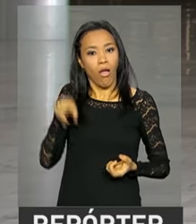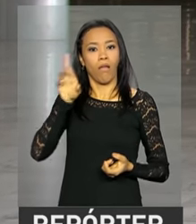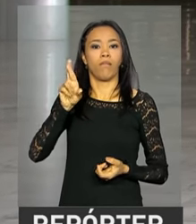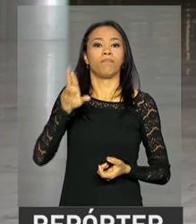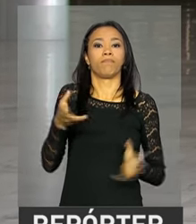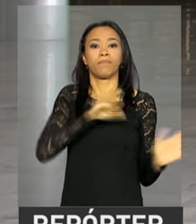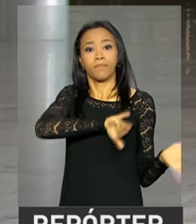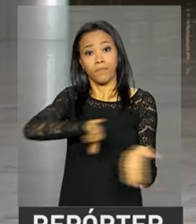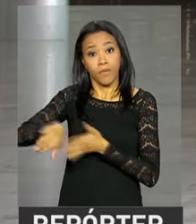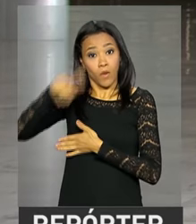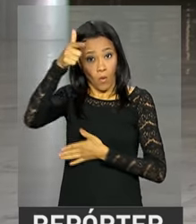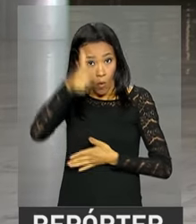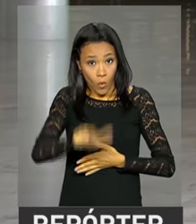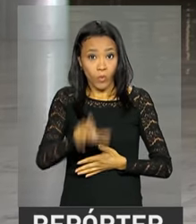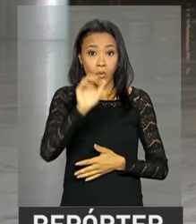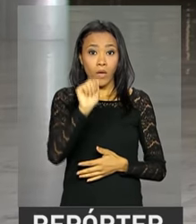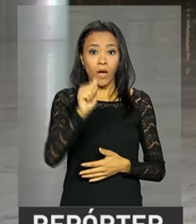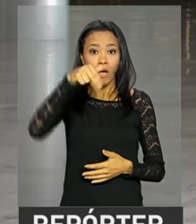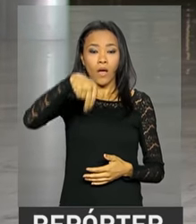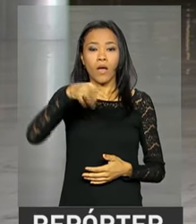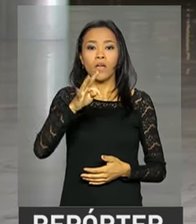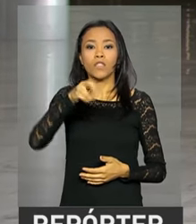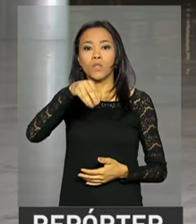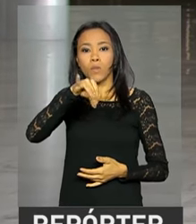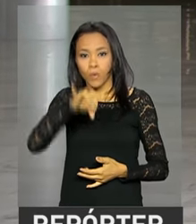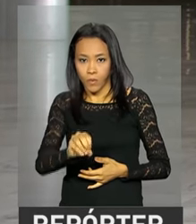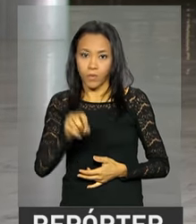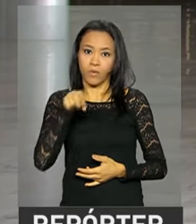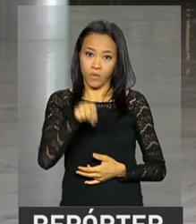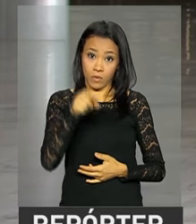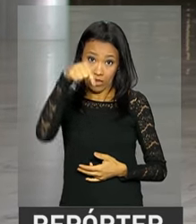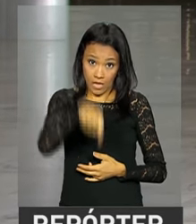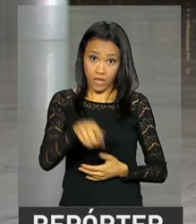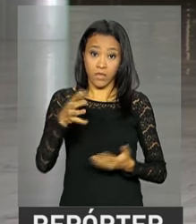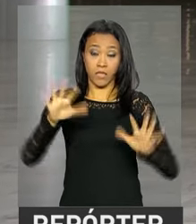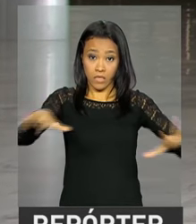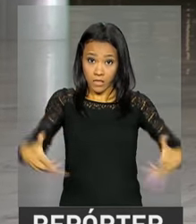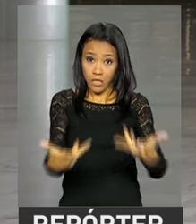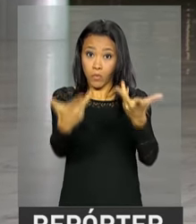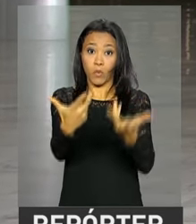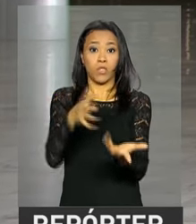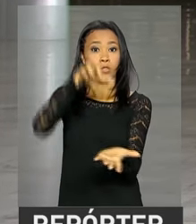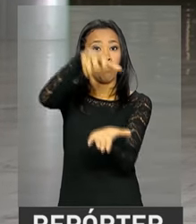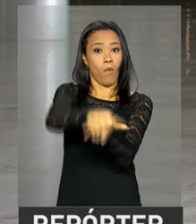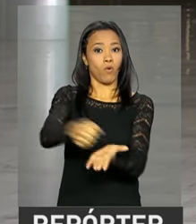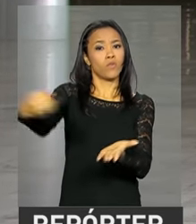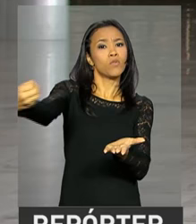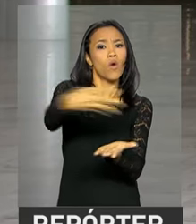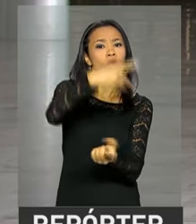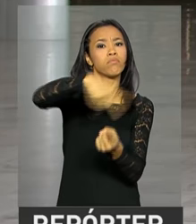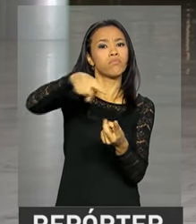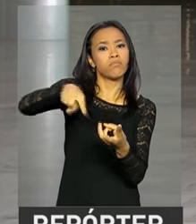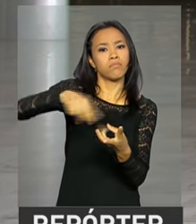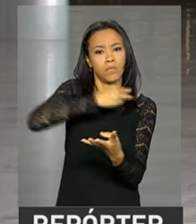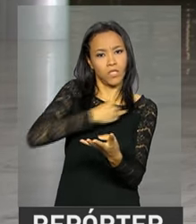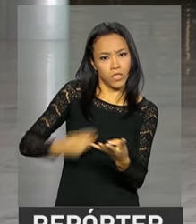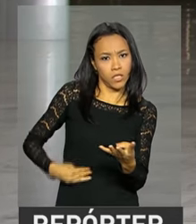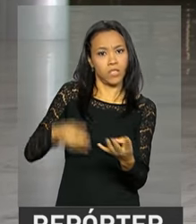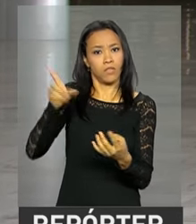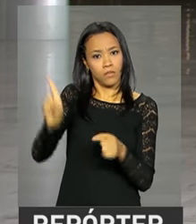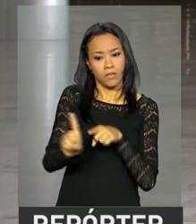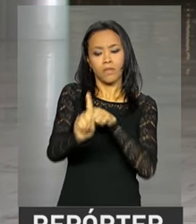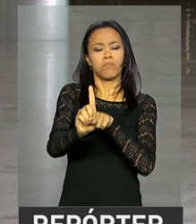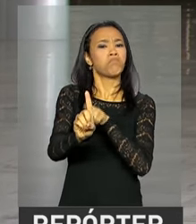Antônio Embaçaí assume hoje também nessa cerimônia coletiva de posse de novos ministros. Antônio Embaçaí então